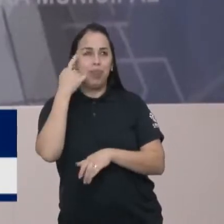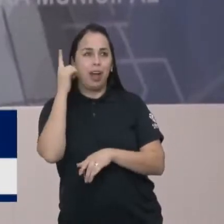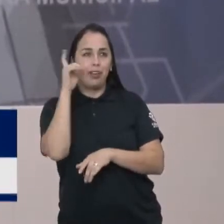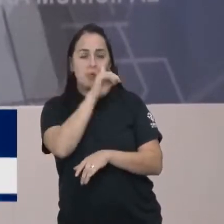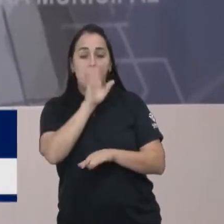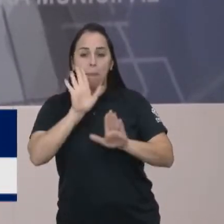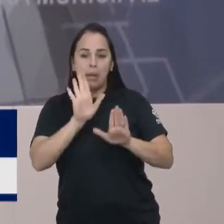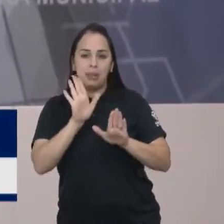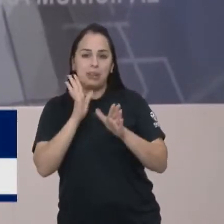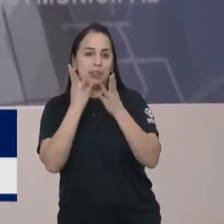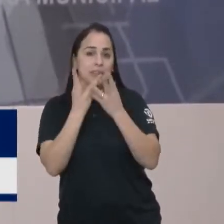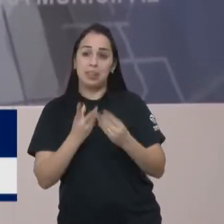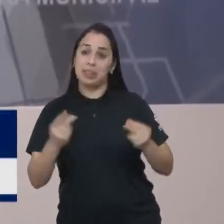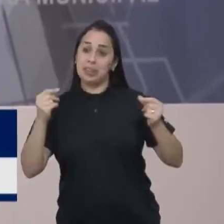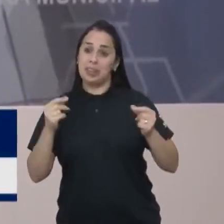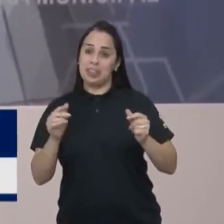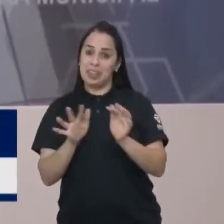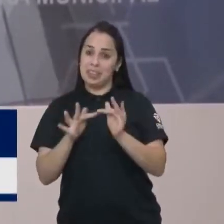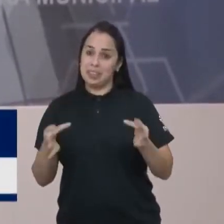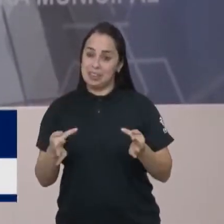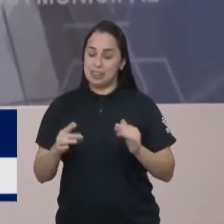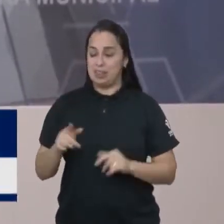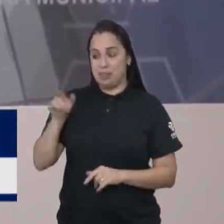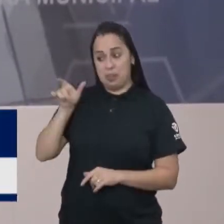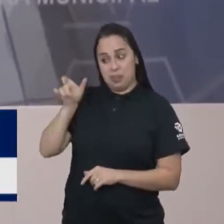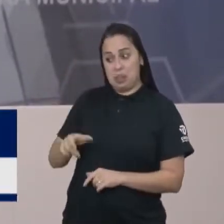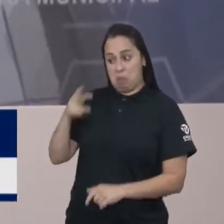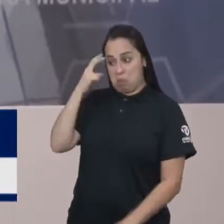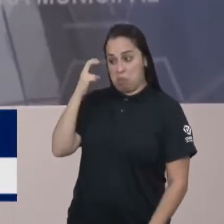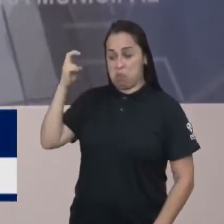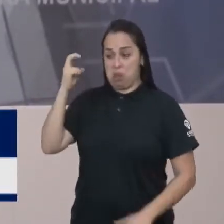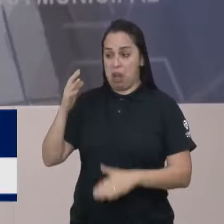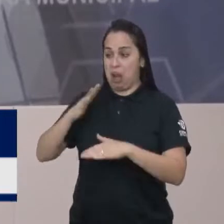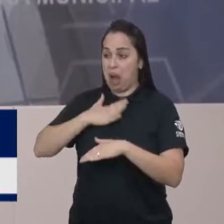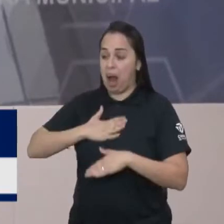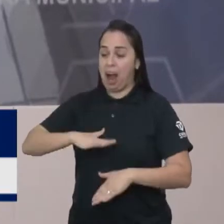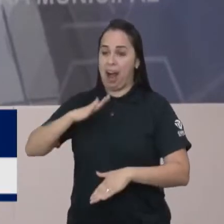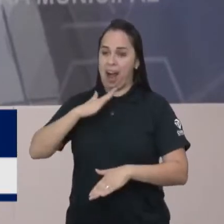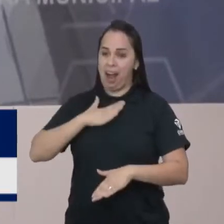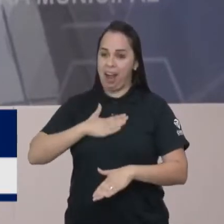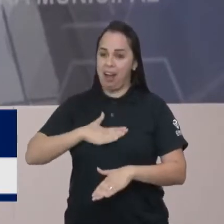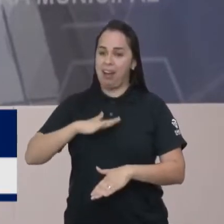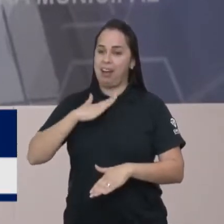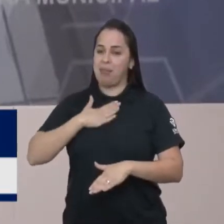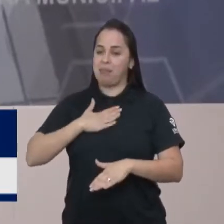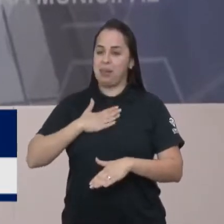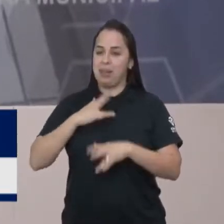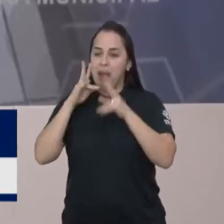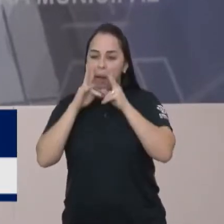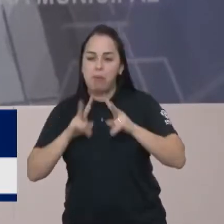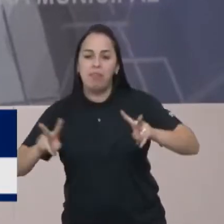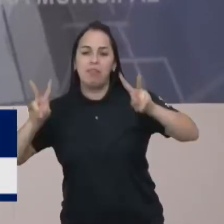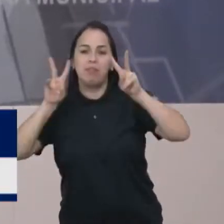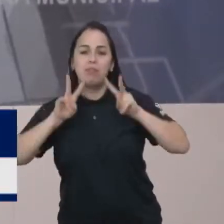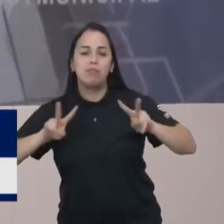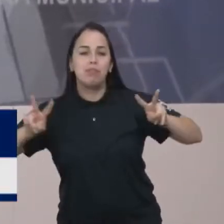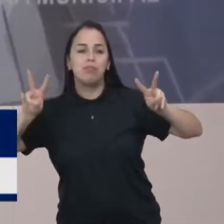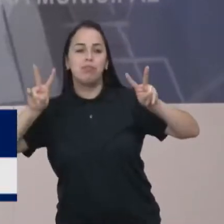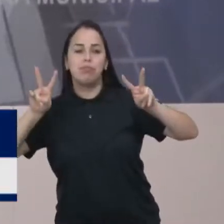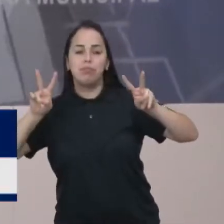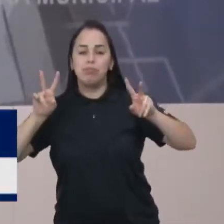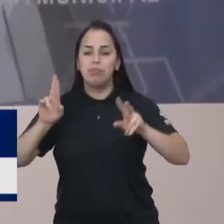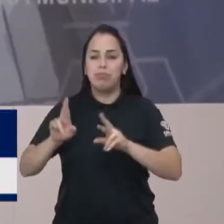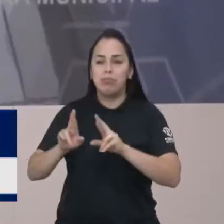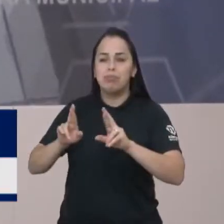enfim, se torna simples. Sua inteligência, calma, habilidade de enxergar novos ângulos e transformar cenários são, para mim,